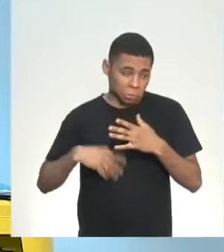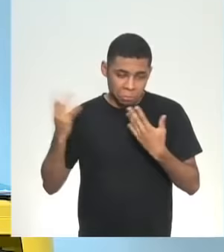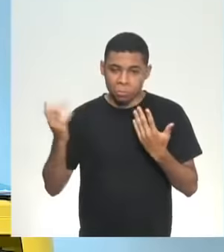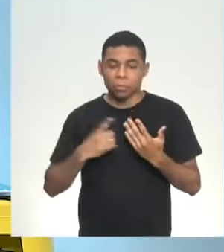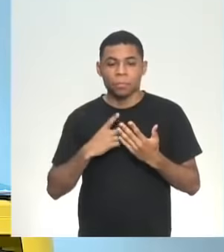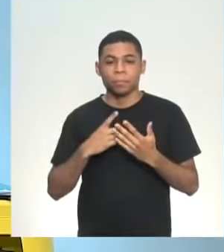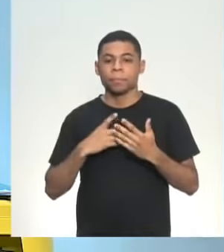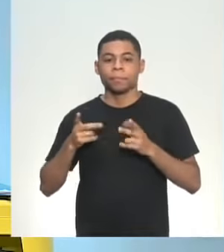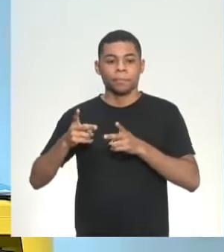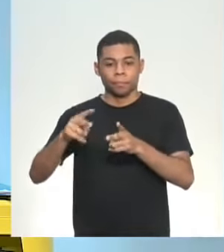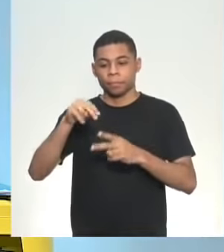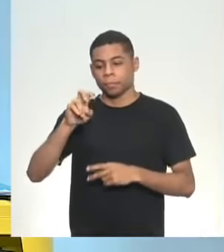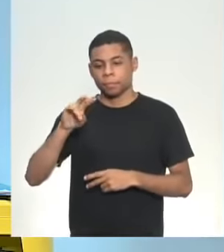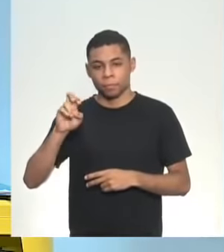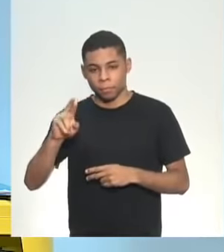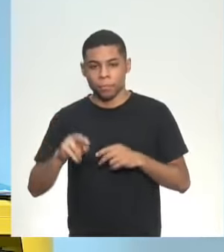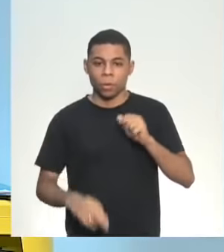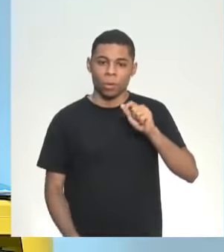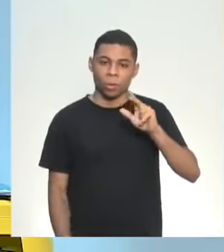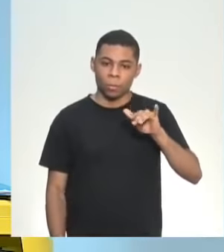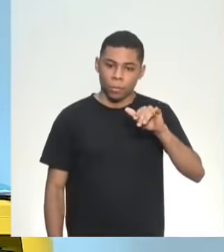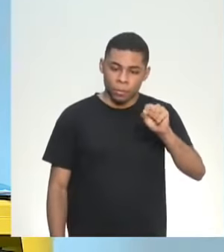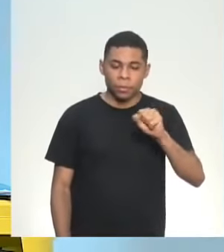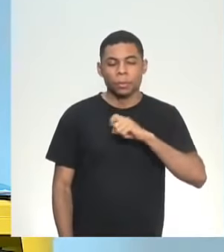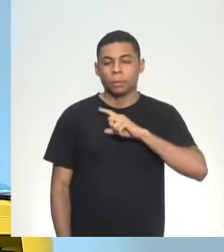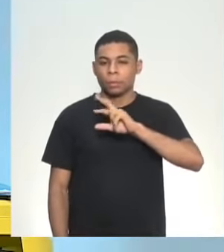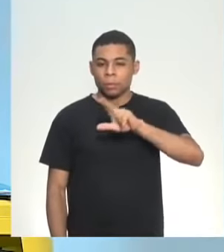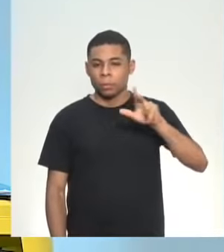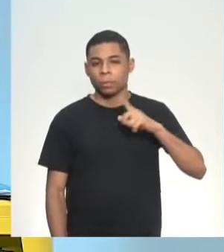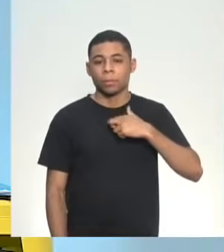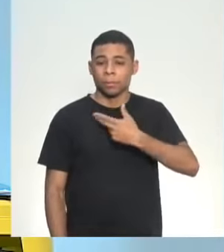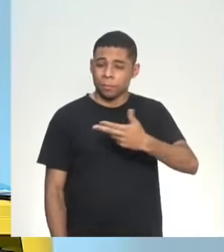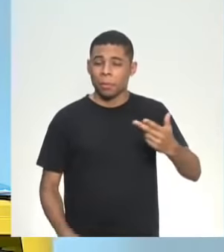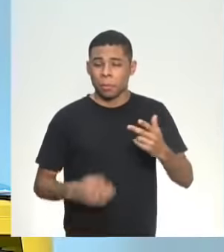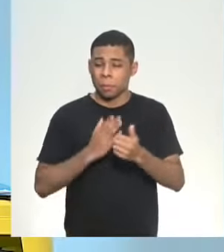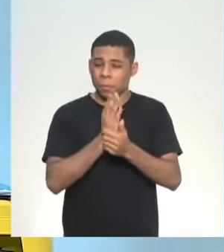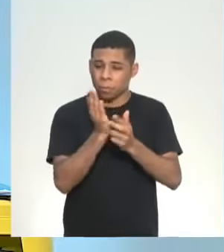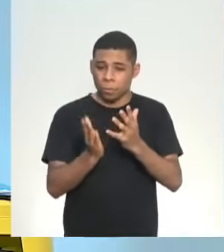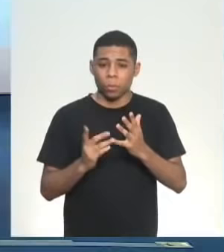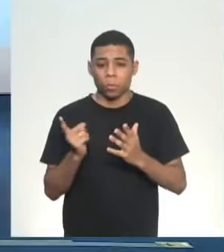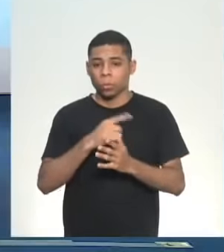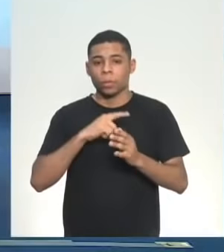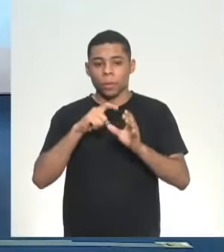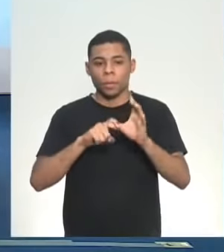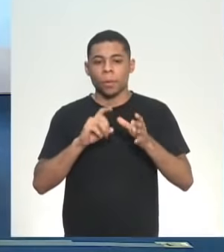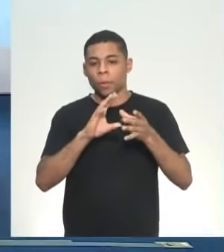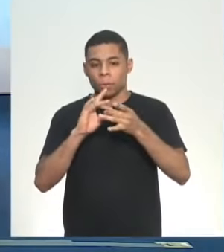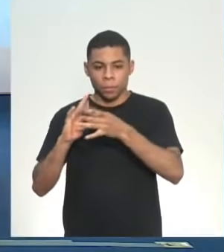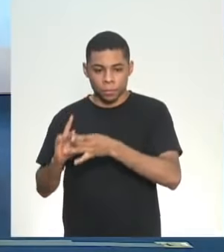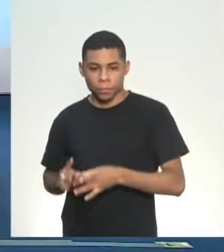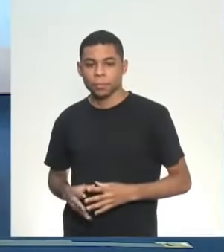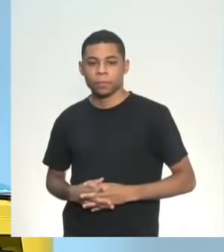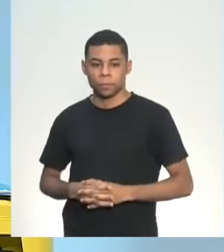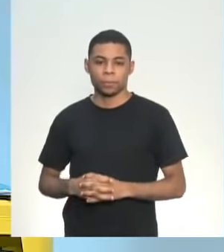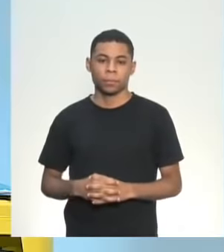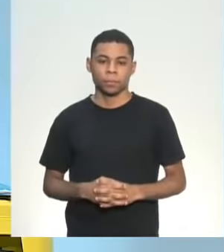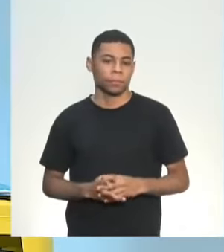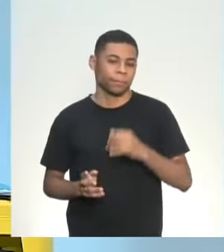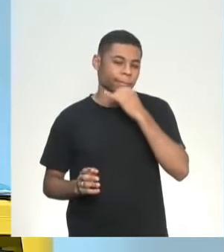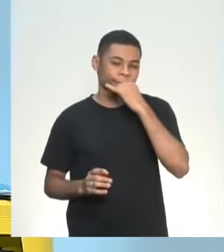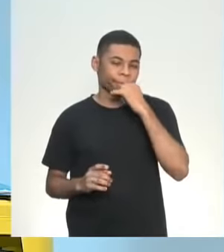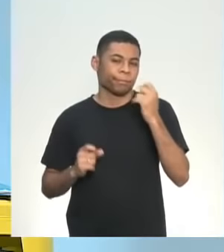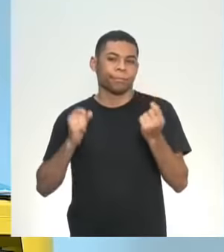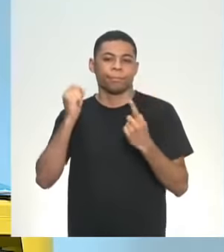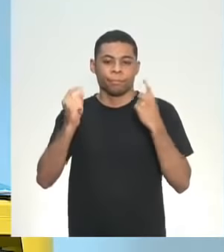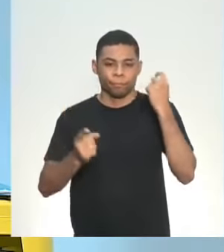relacionar e com o whenever we can mais Existem várias possibilidades e tudo depende do contexto né então às vezes eu